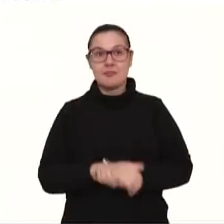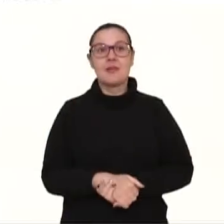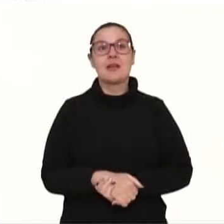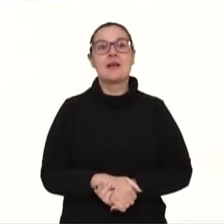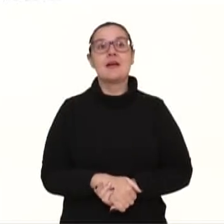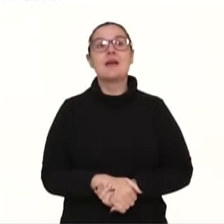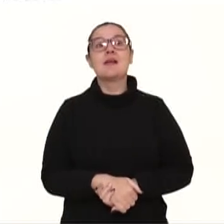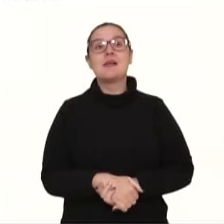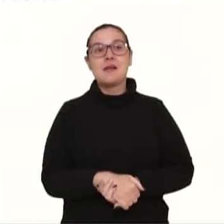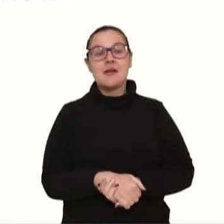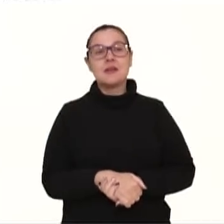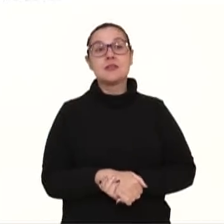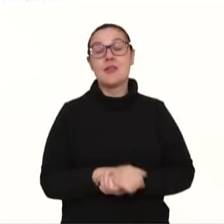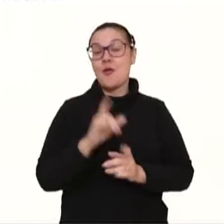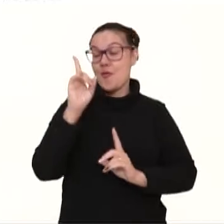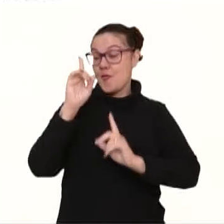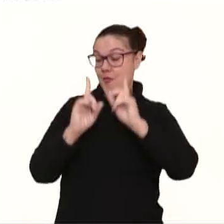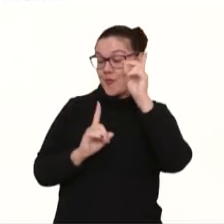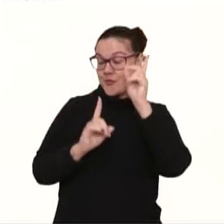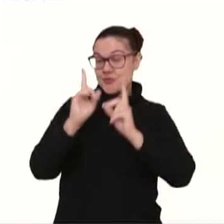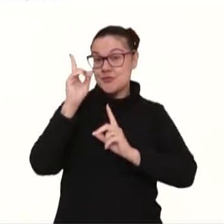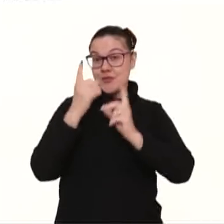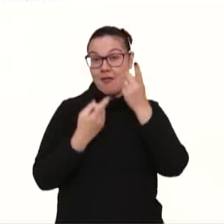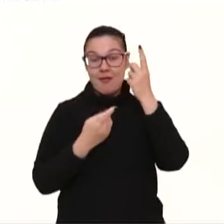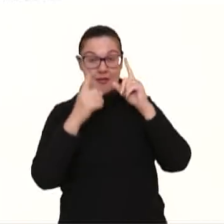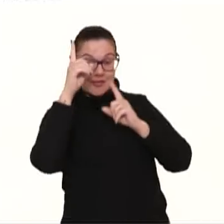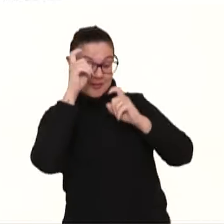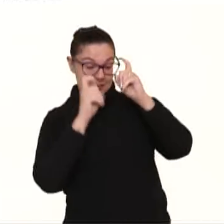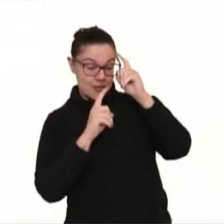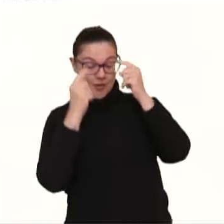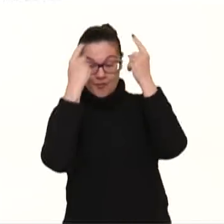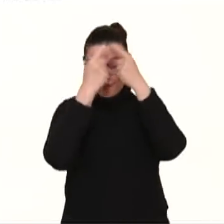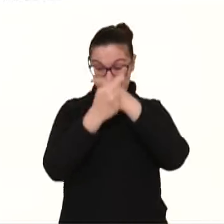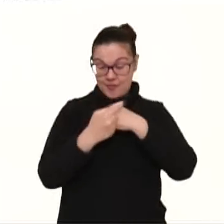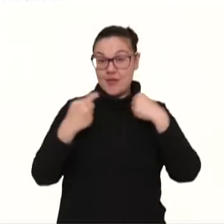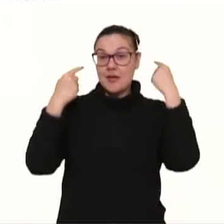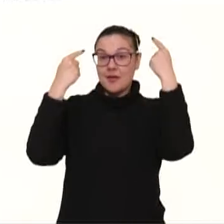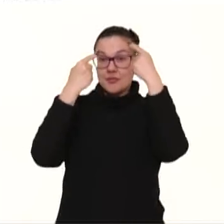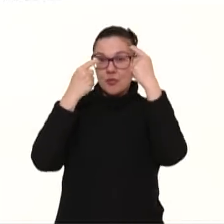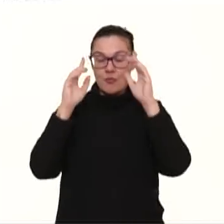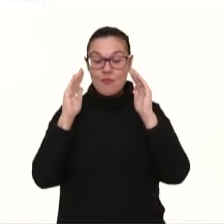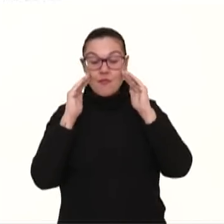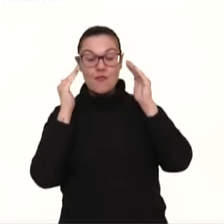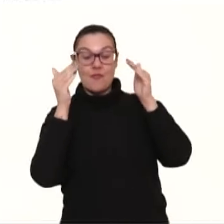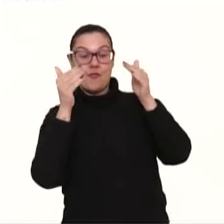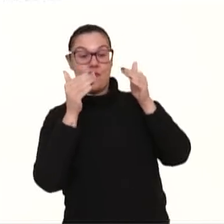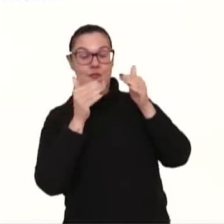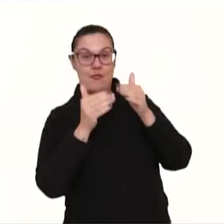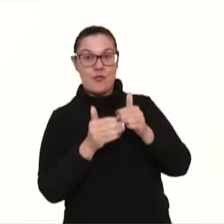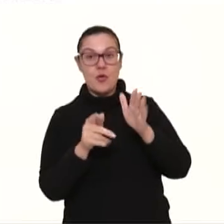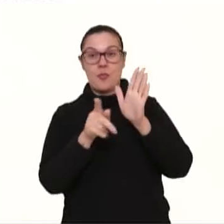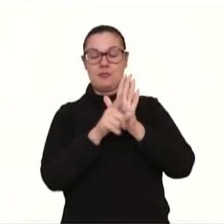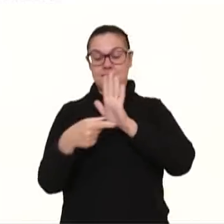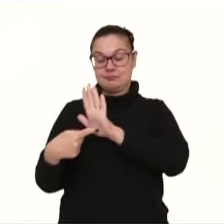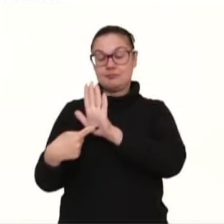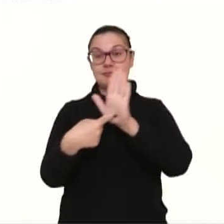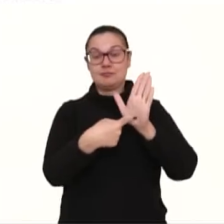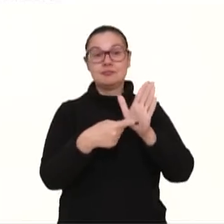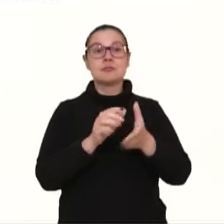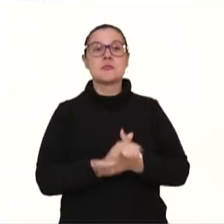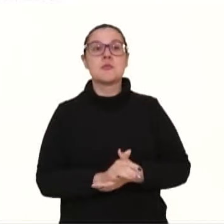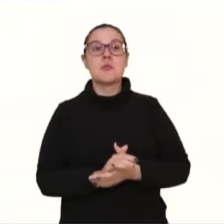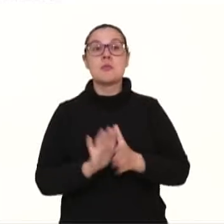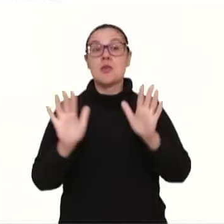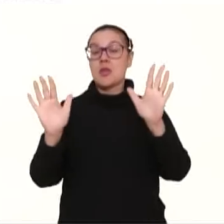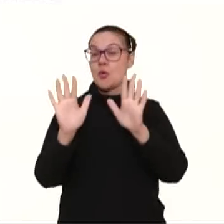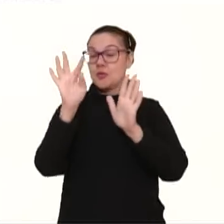Bufonarias 2, né? Então os gestos e as expressões corporais e faciais são o foco da ação cênica. Não